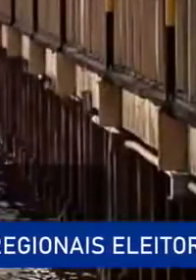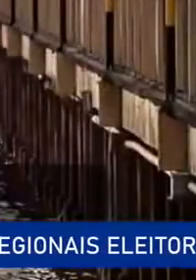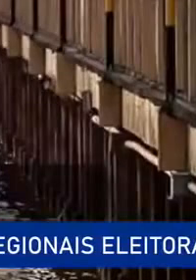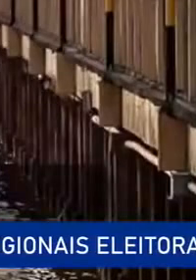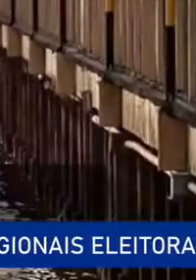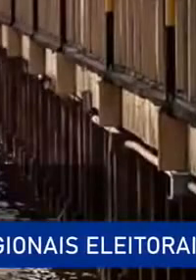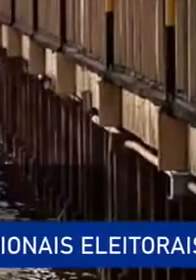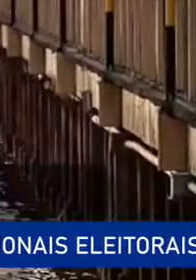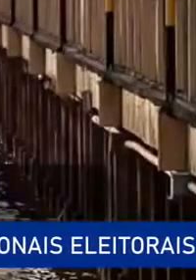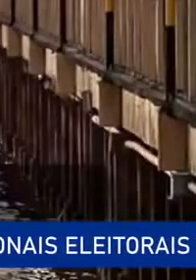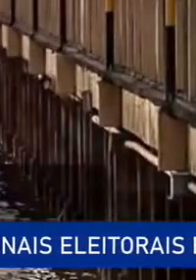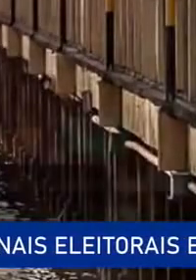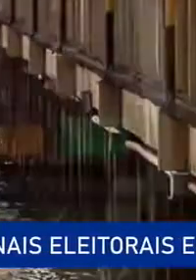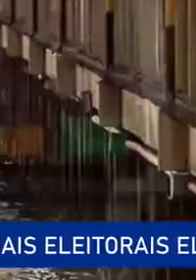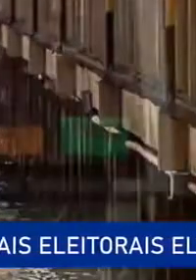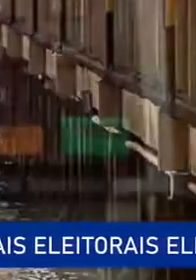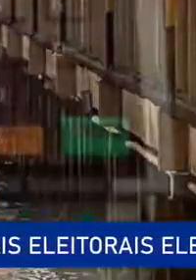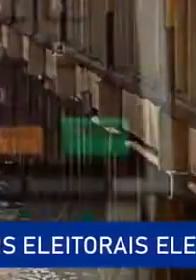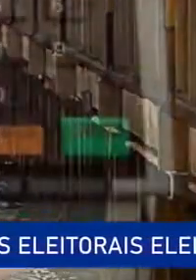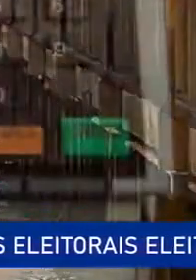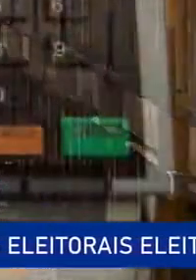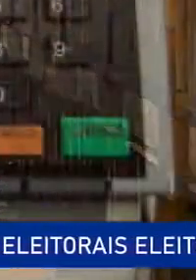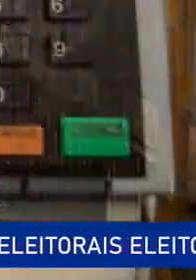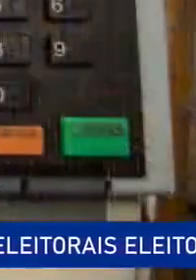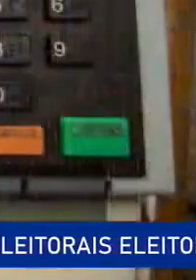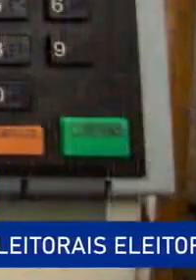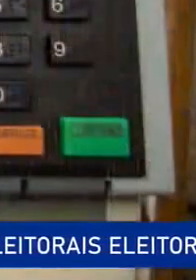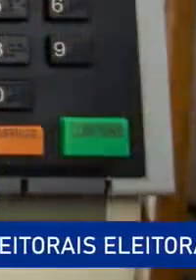Foto do pôr do sol.